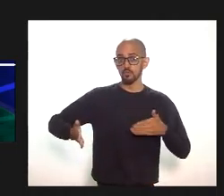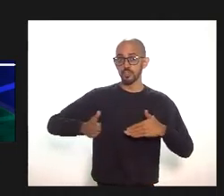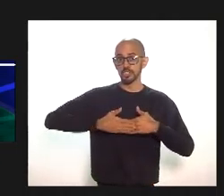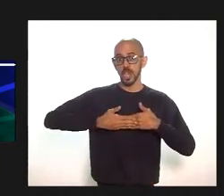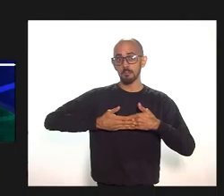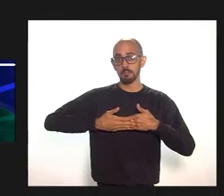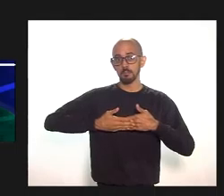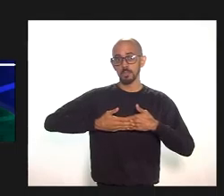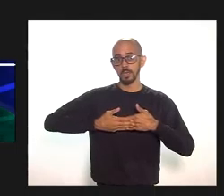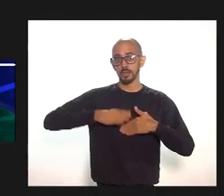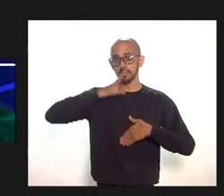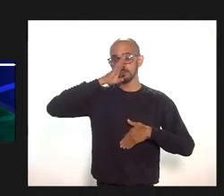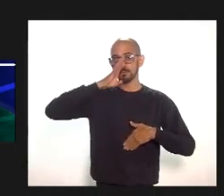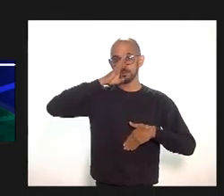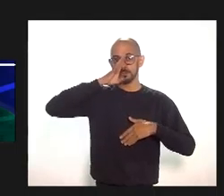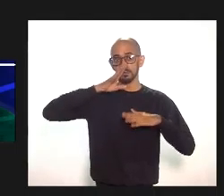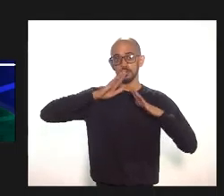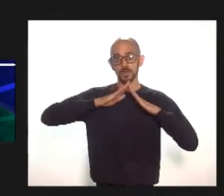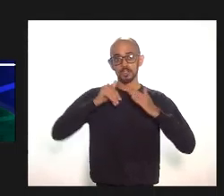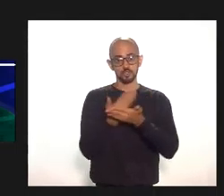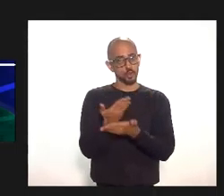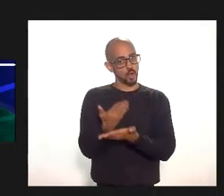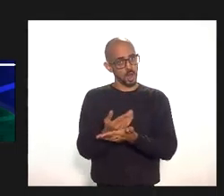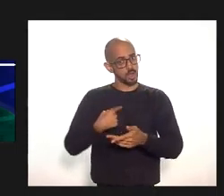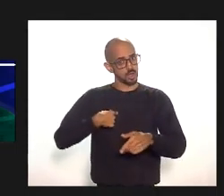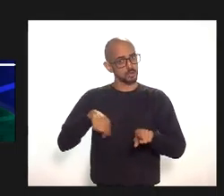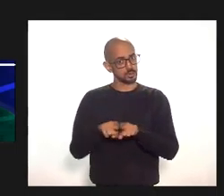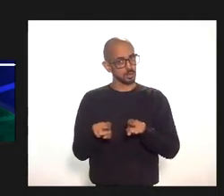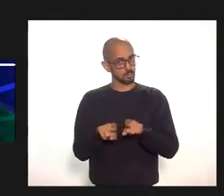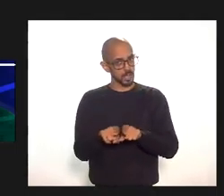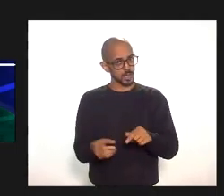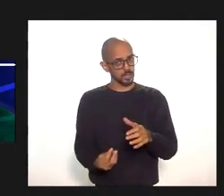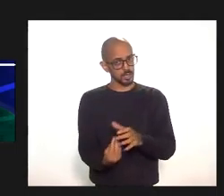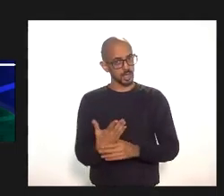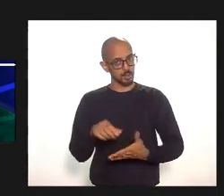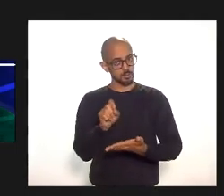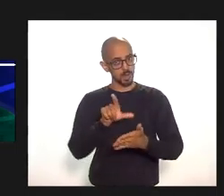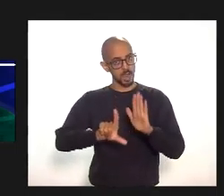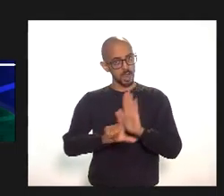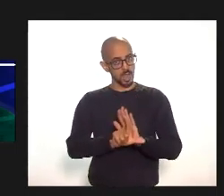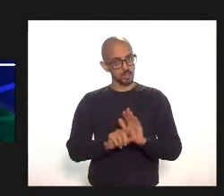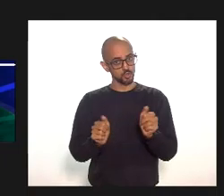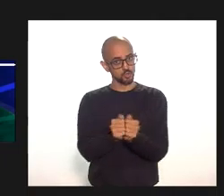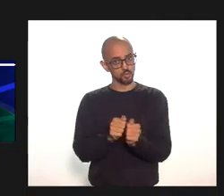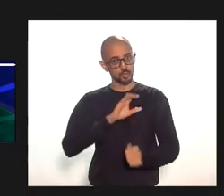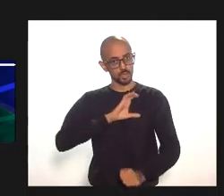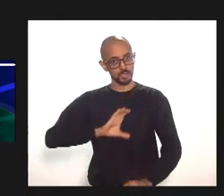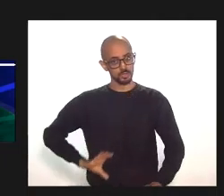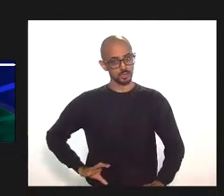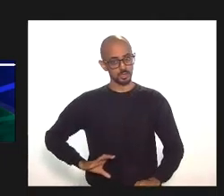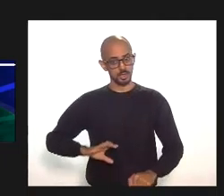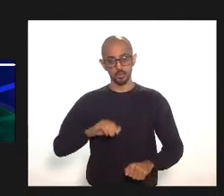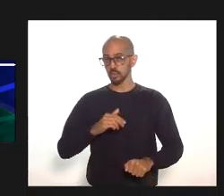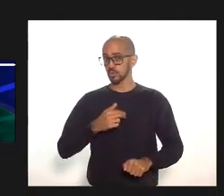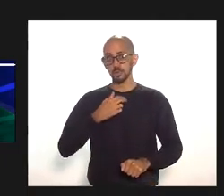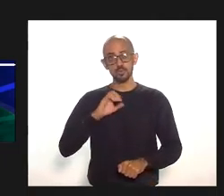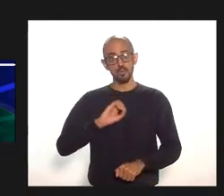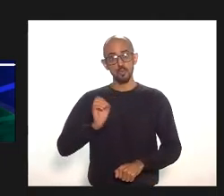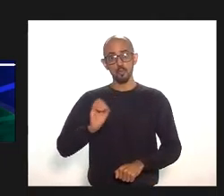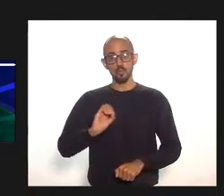escolas. Eu sou autor de uma lei, junto com o presidente André Siciliano, Tia Ju, que definiu que nenhuma escola no estado do Rio de Janeiro pode ser fechada,